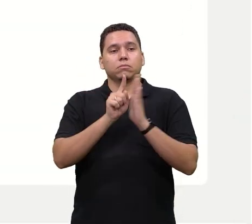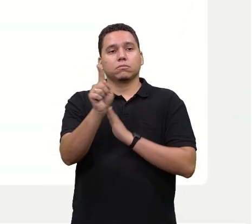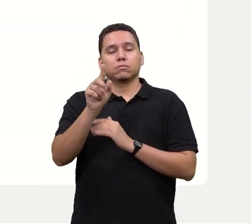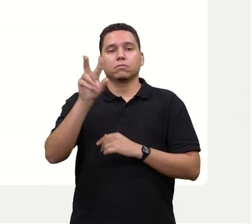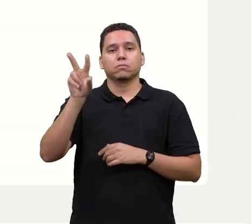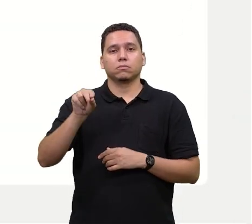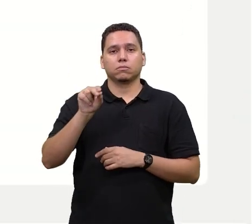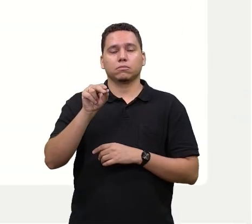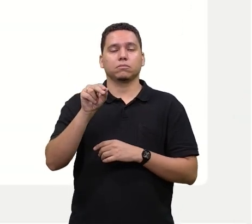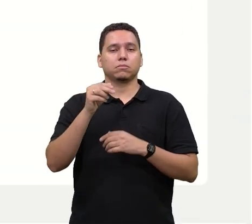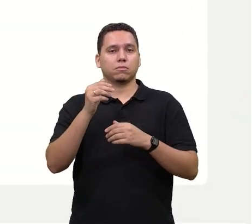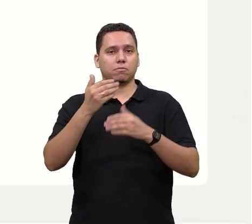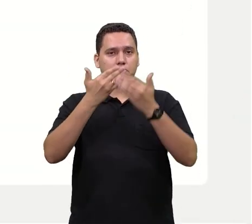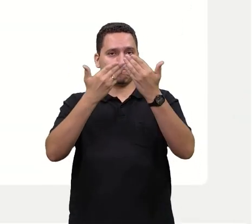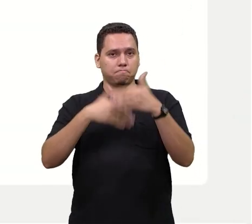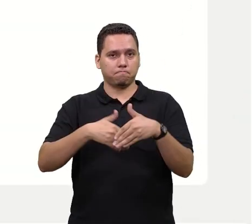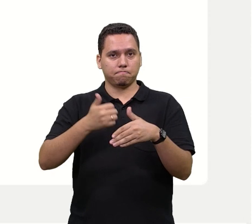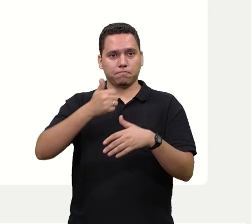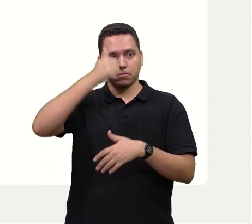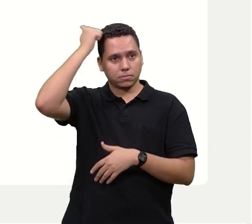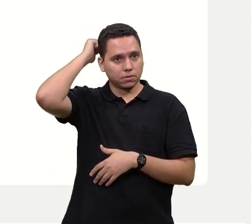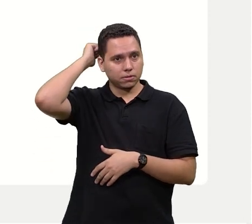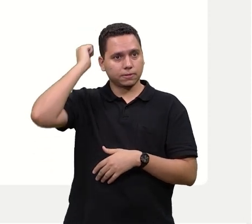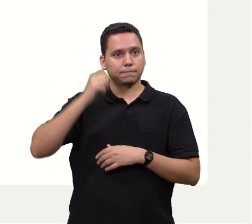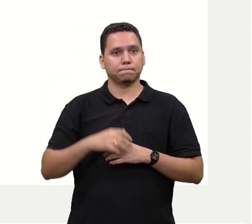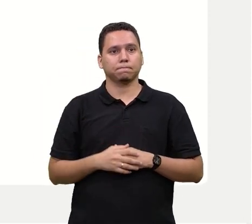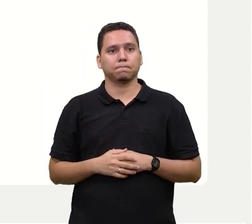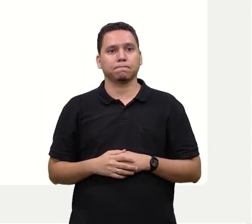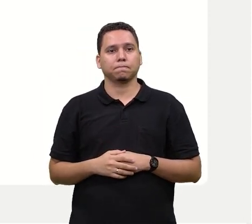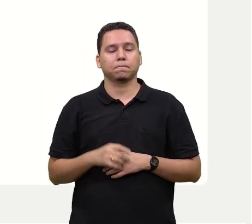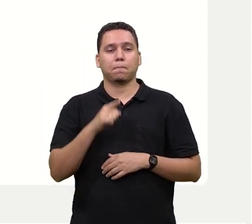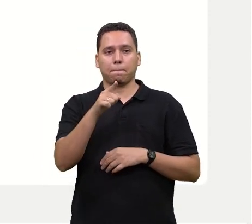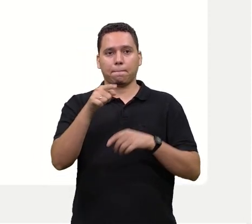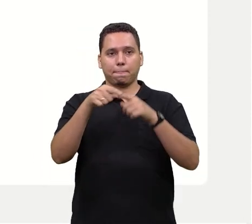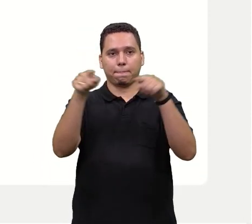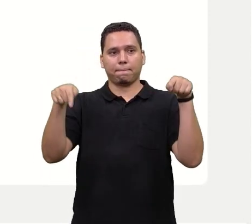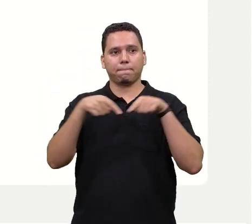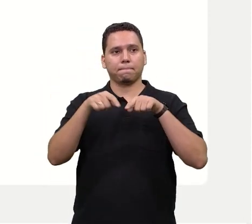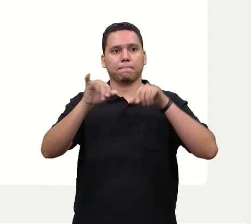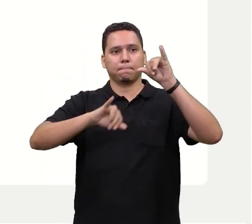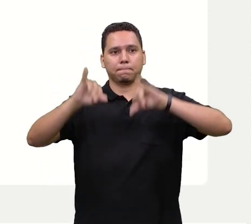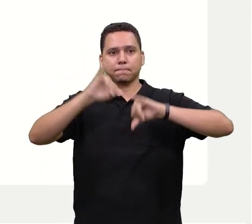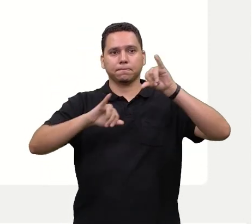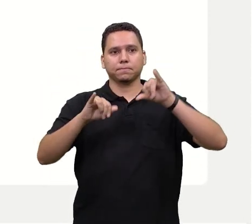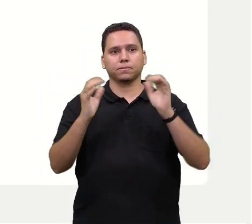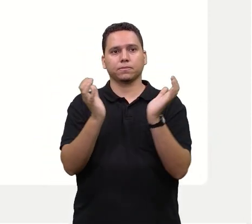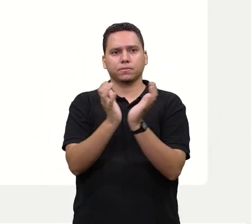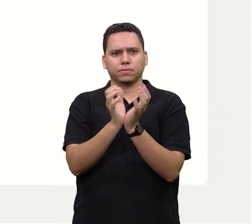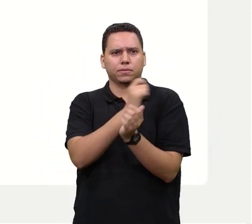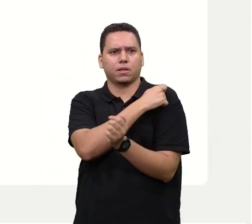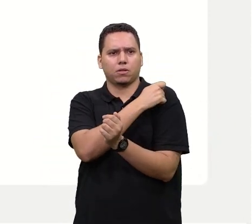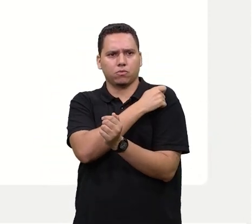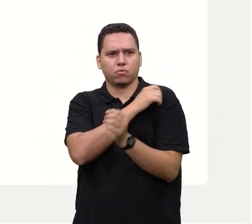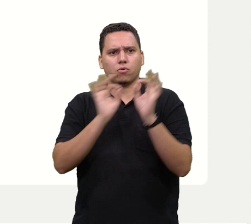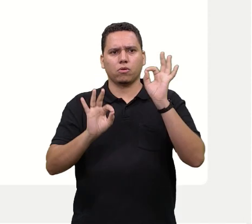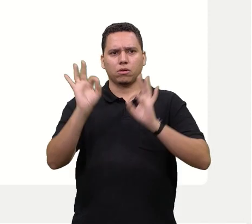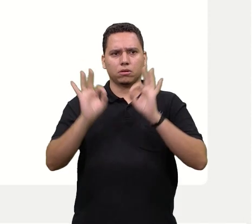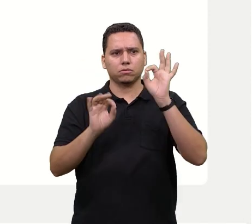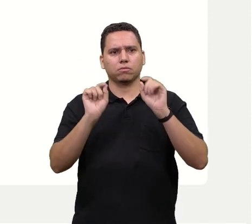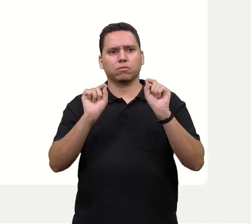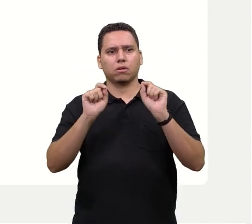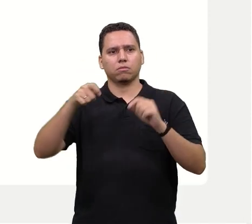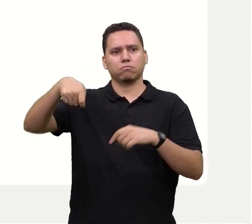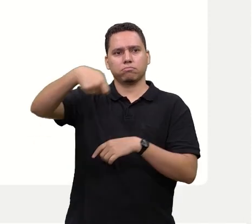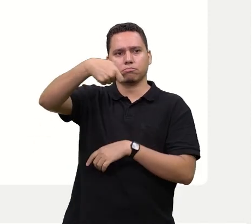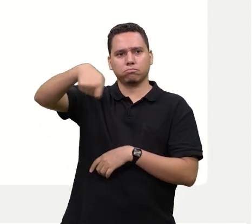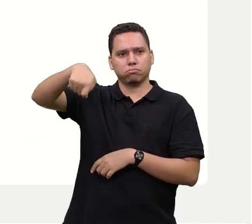2023. No experimento realizado no laboratório de eletricidade, um grupo de alunos montou um pêndulo eletrostático formado por uma pequena esfera metálica condutora, eletricamente